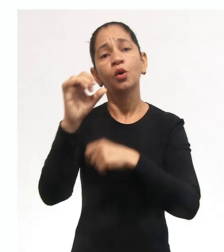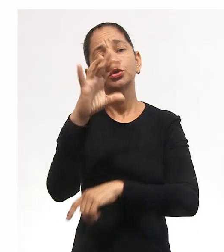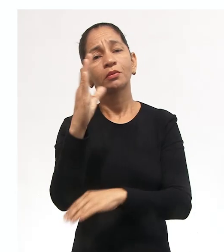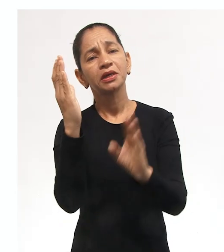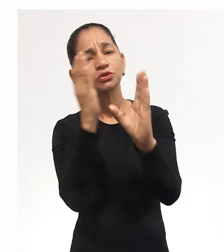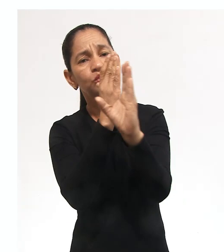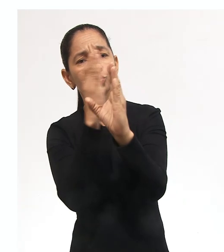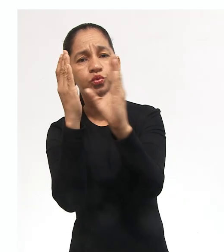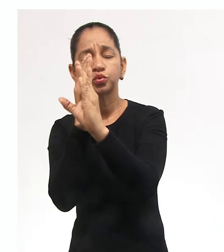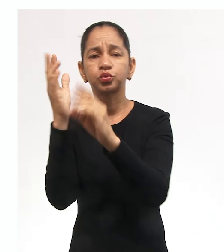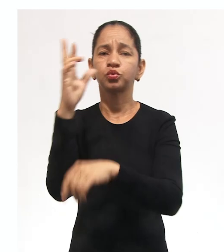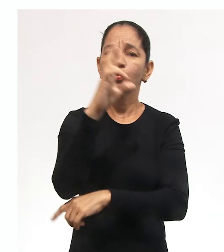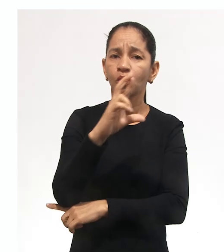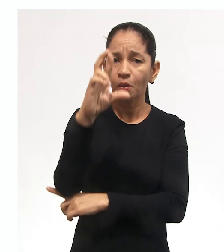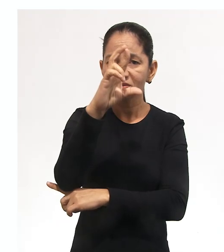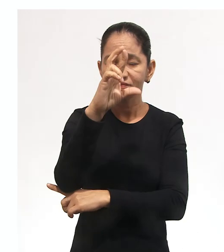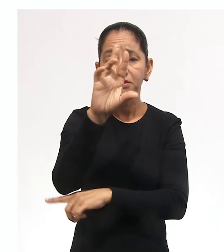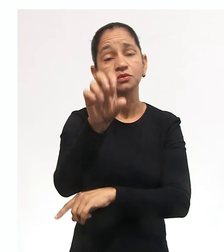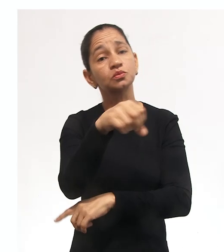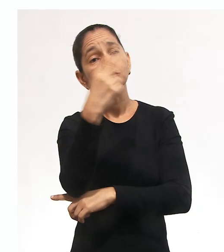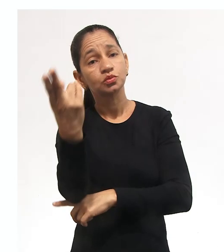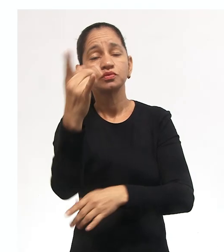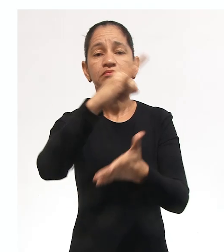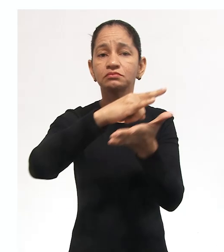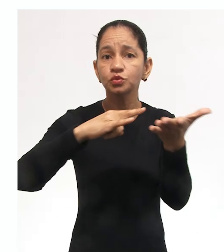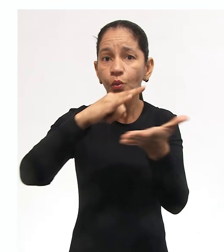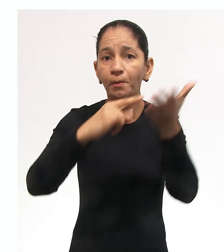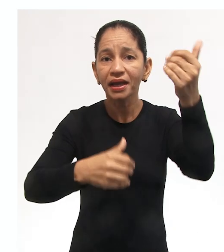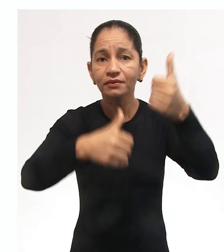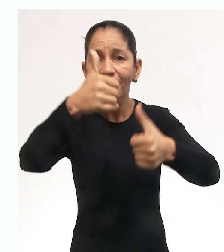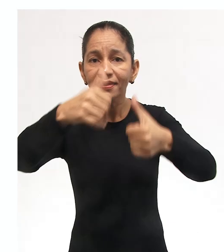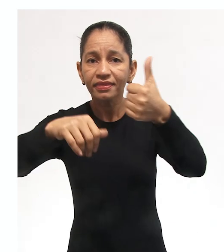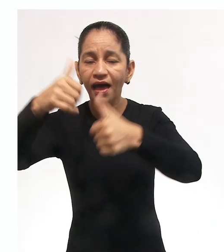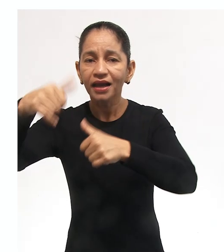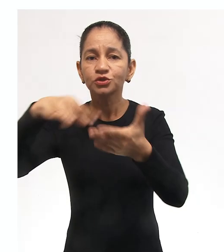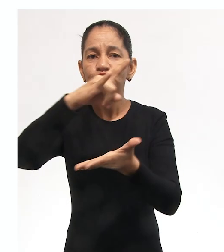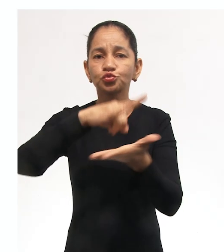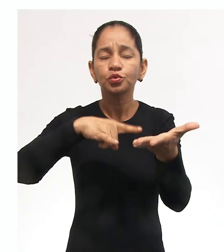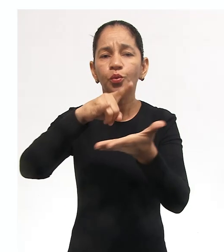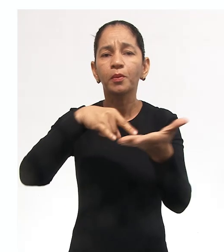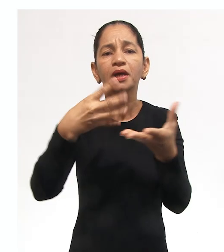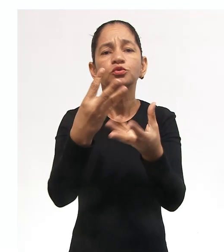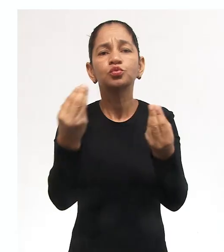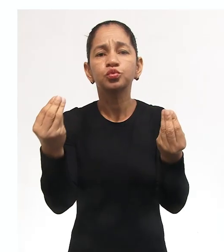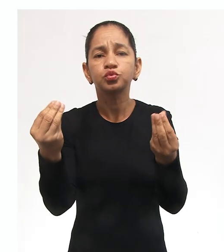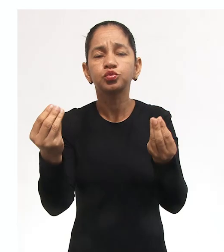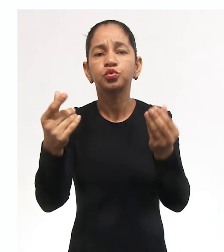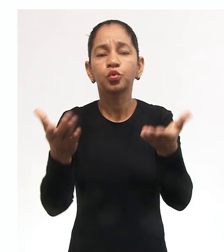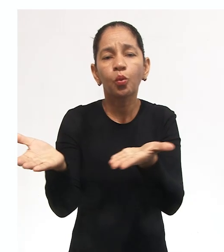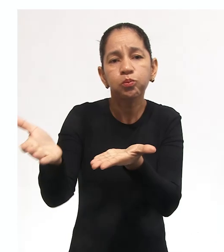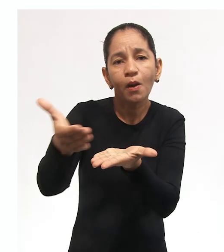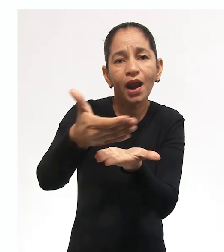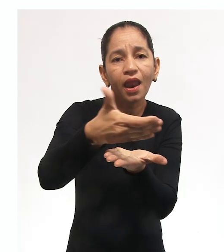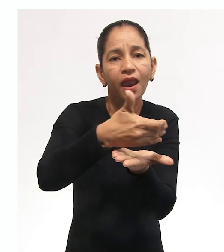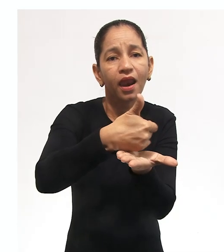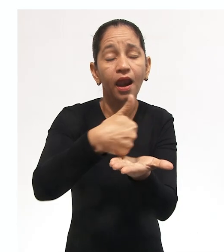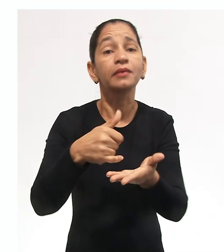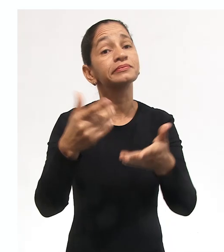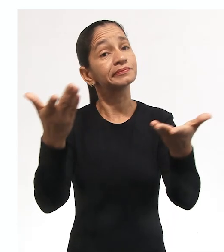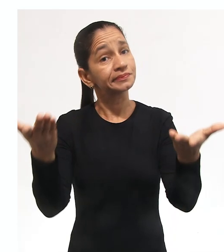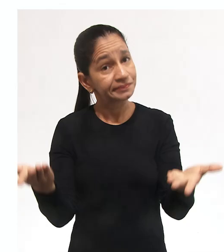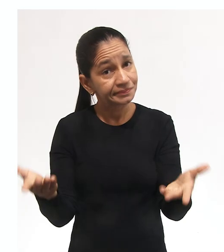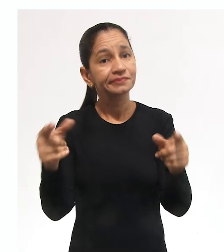se você vai usar documentos, né? Nós já vimos, né, já falamos na aula anterior sobre cada um desses instrumentos de pesquisa. E